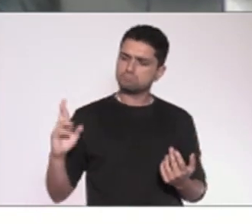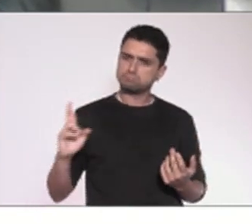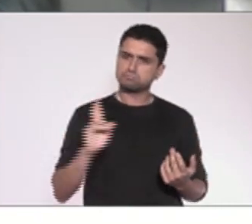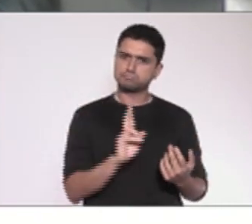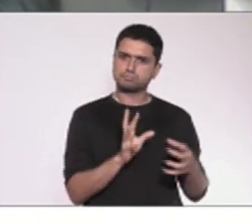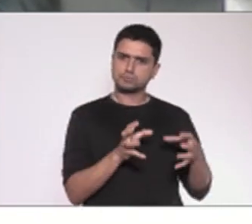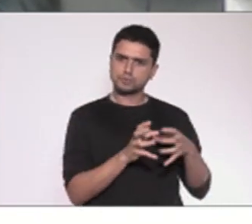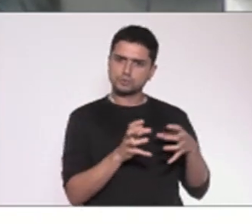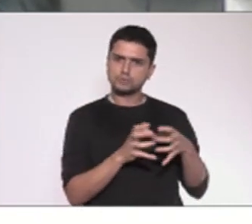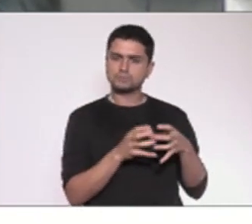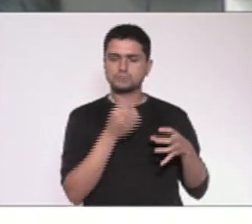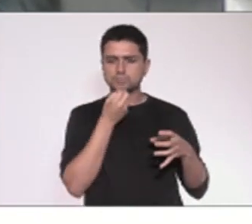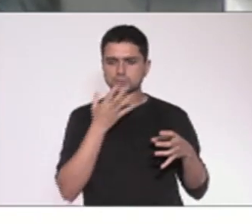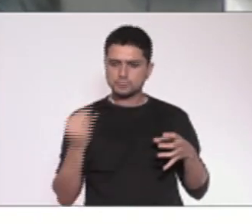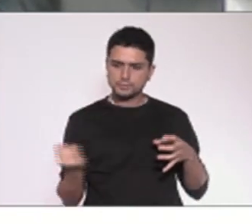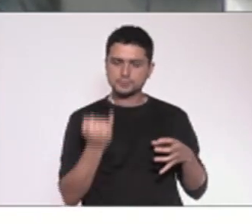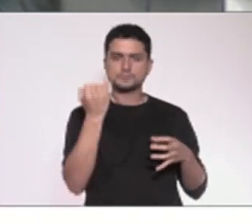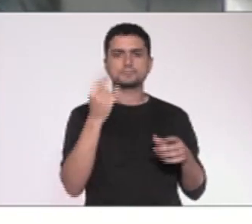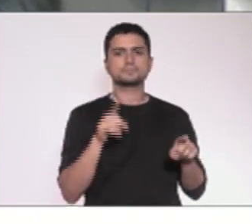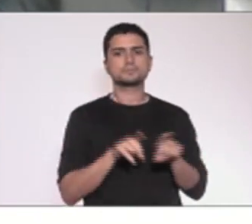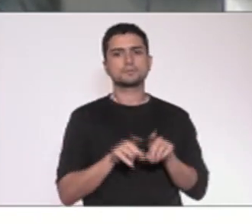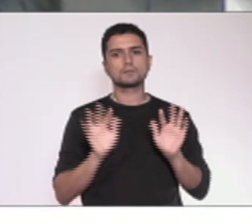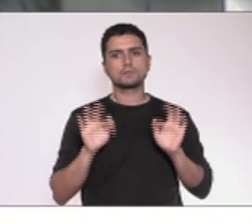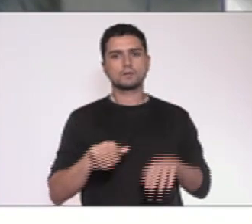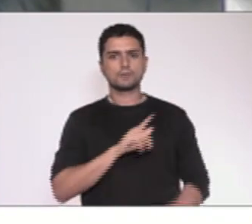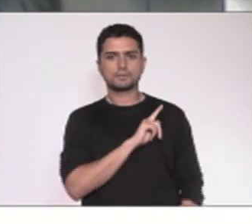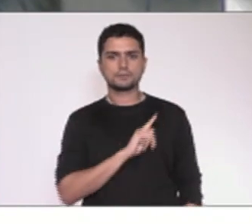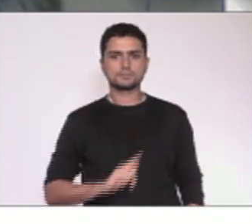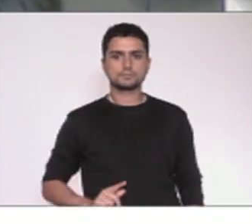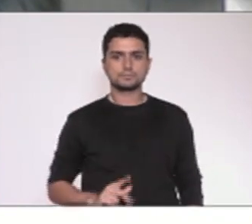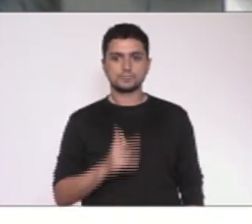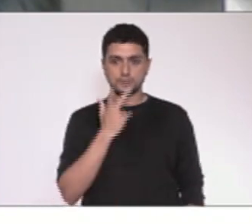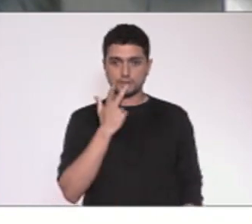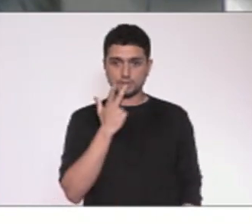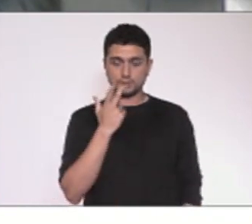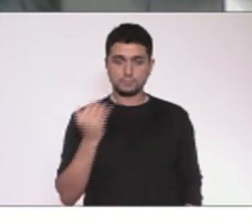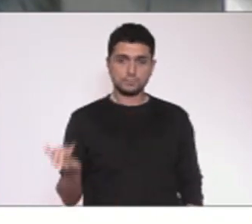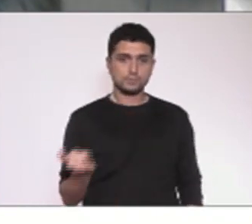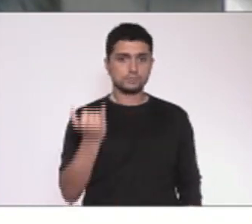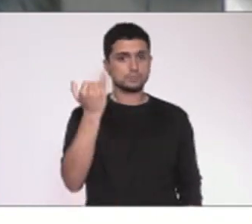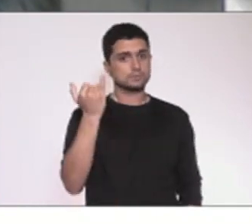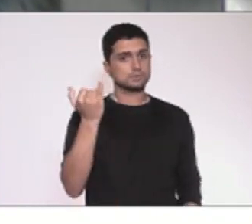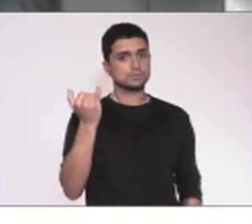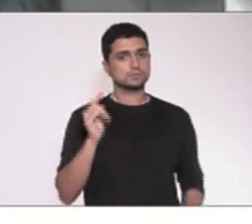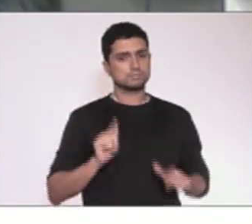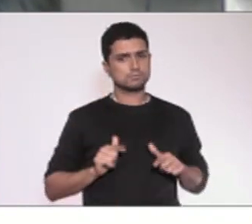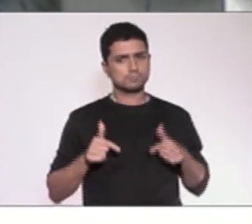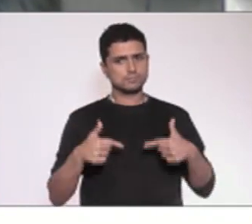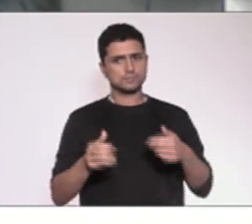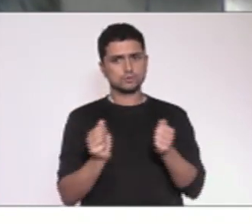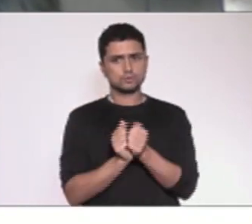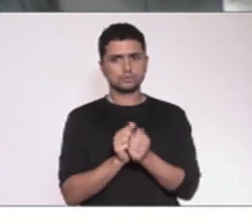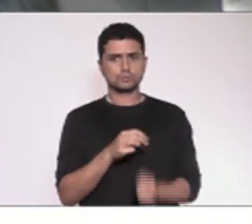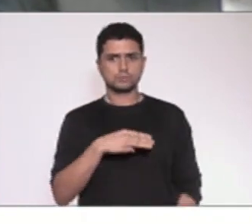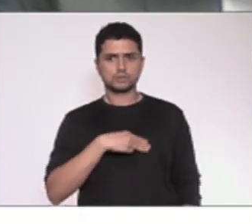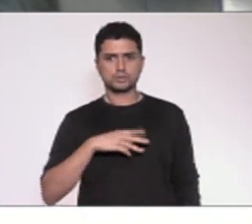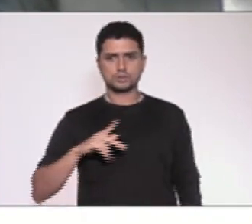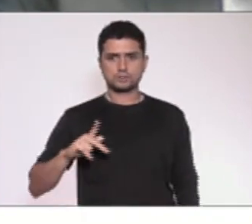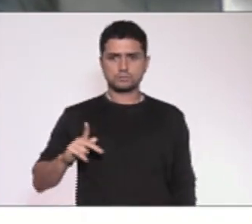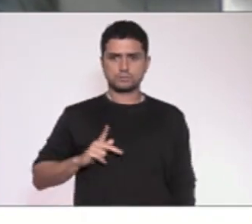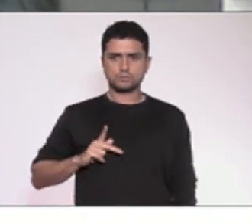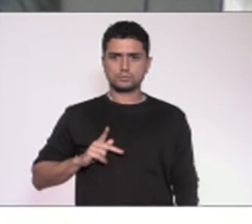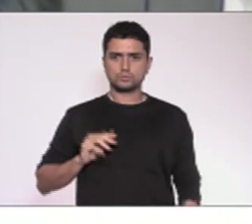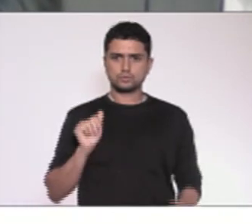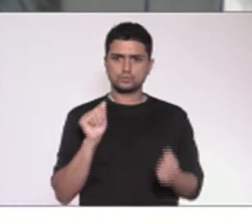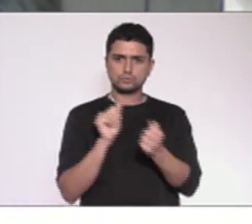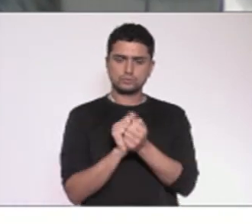para encerrar, governador, destacar essa importância da atuação conjunta que o Ministério Público tem feito com o